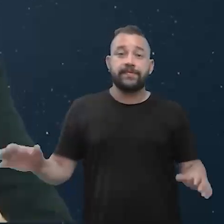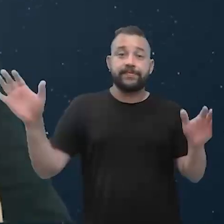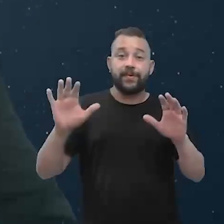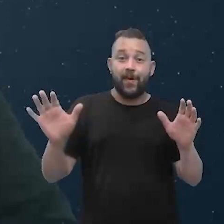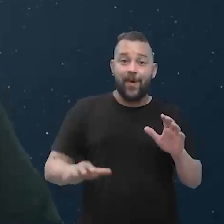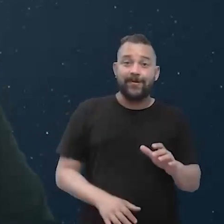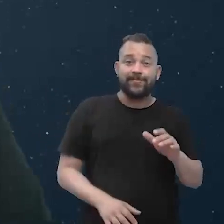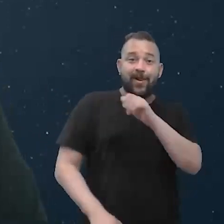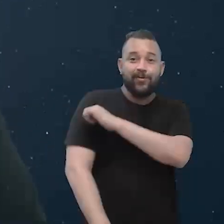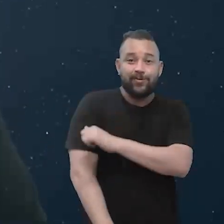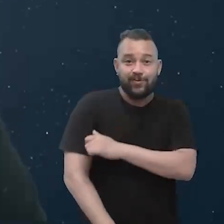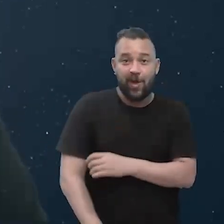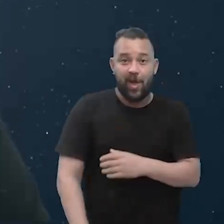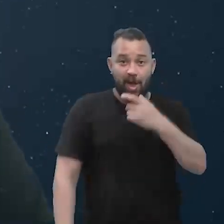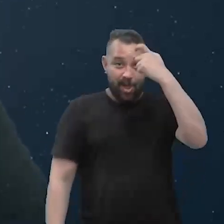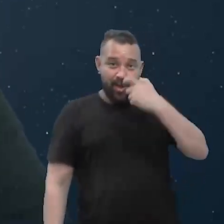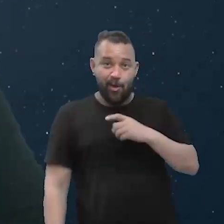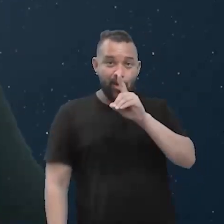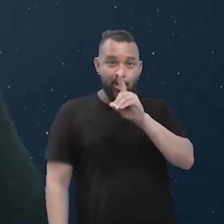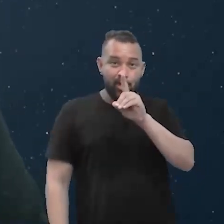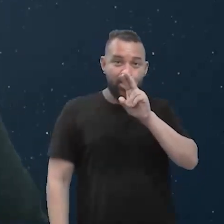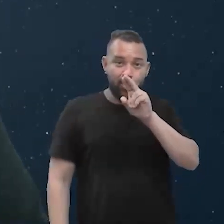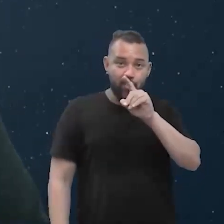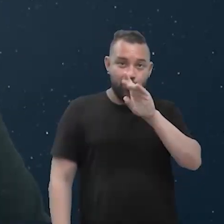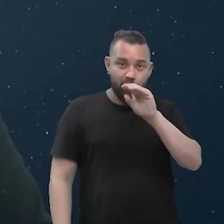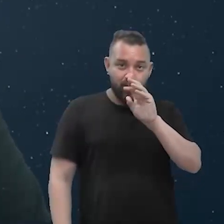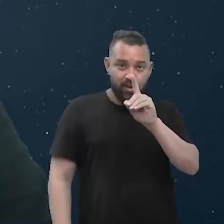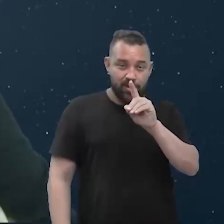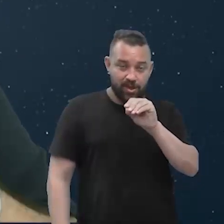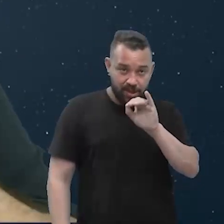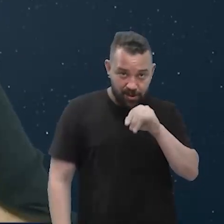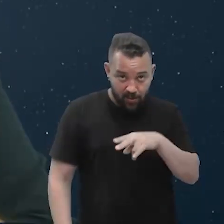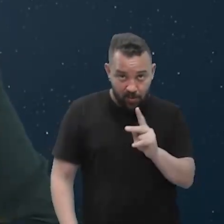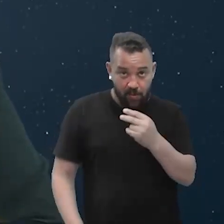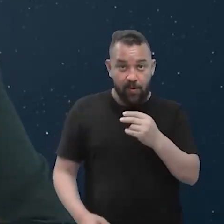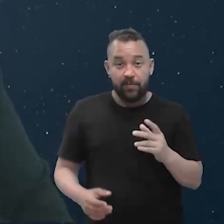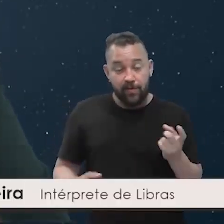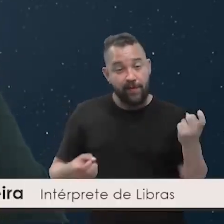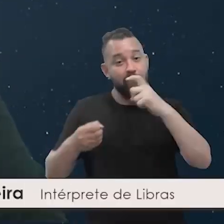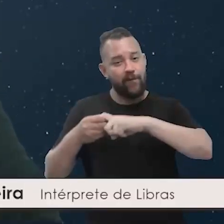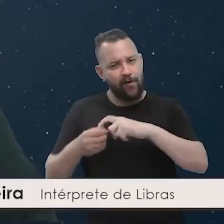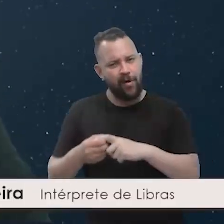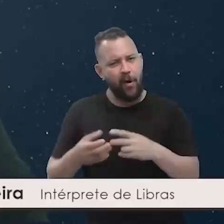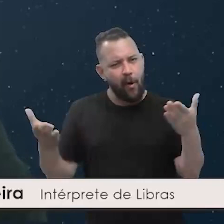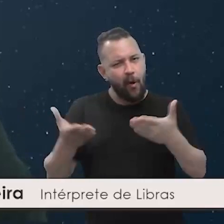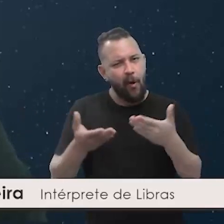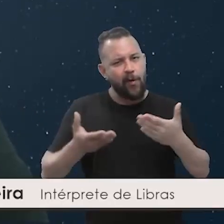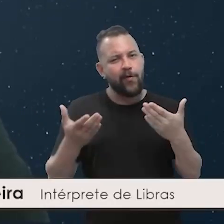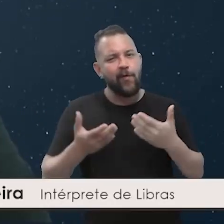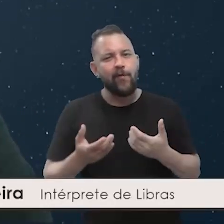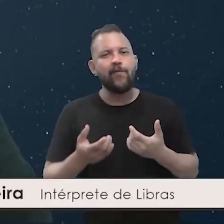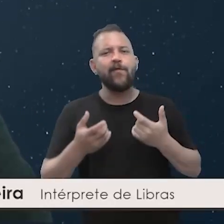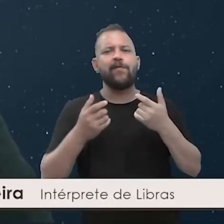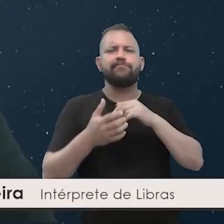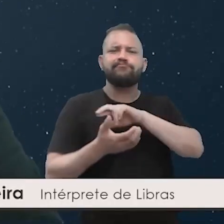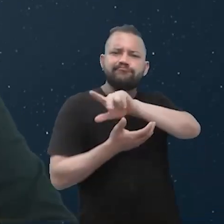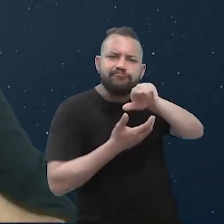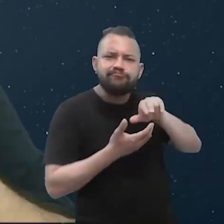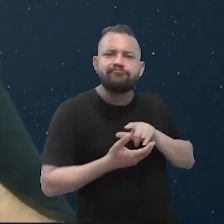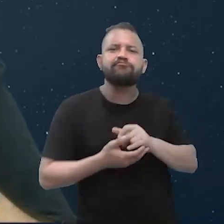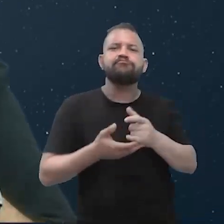Alô, galera! Duduzinho na área! Estamos de volta hoje com variação